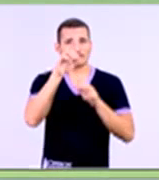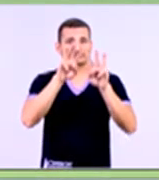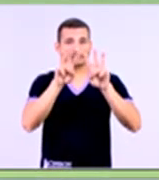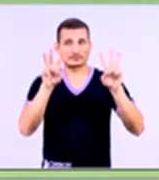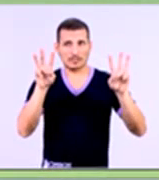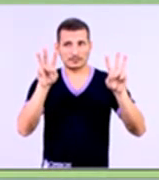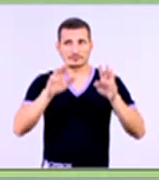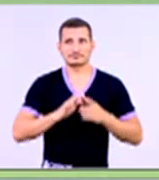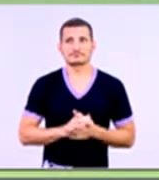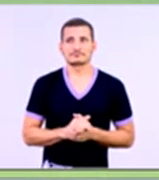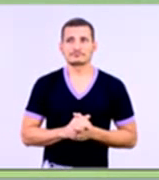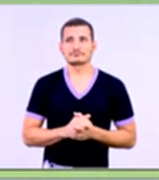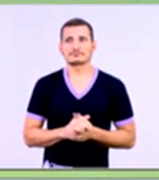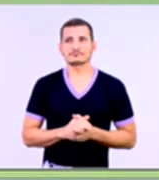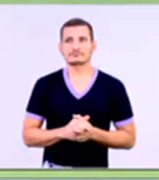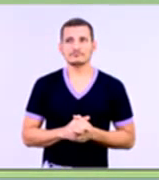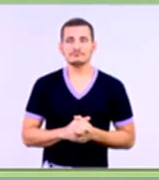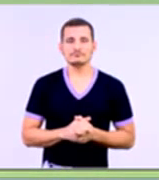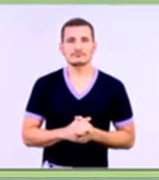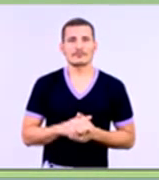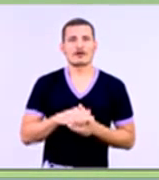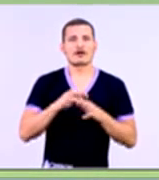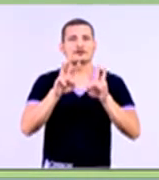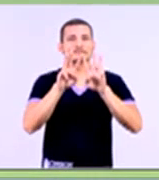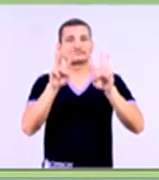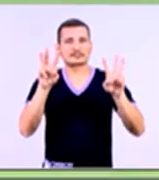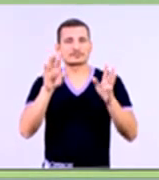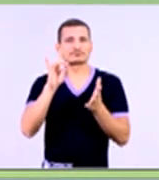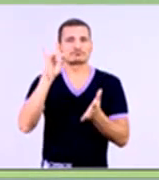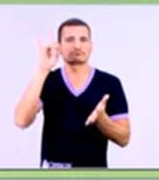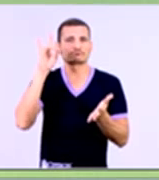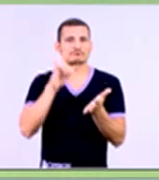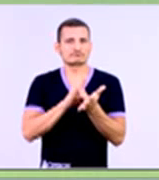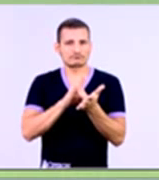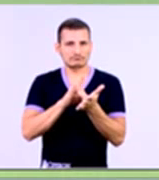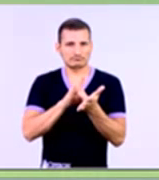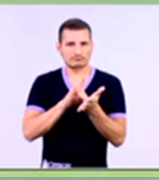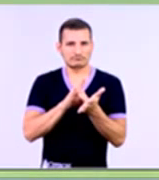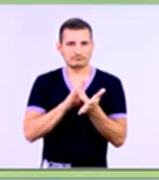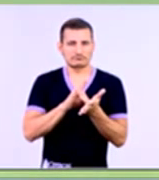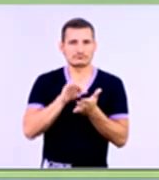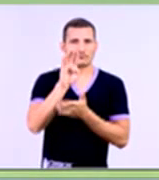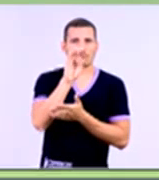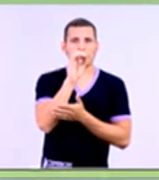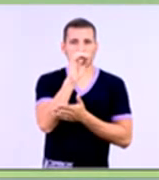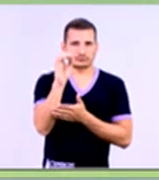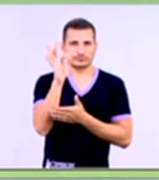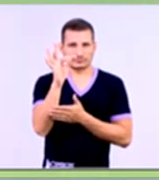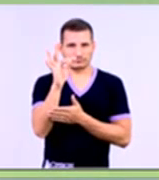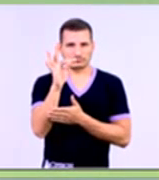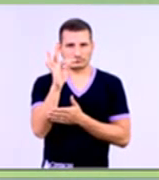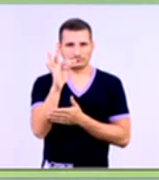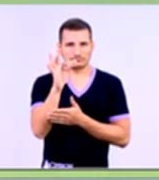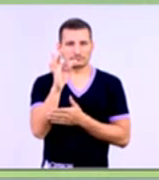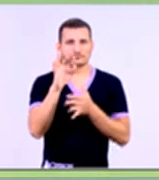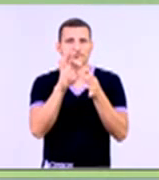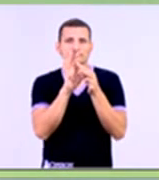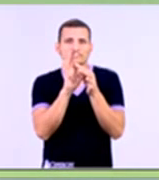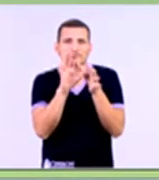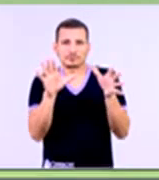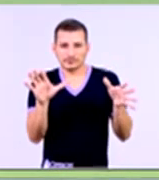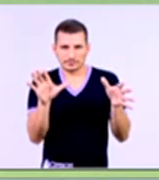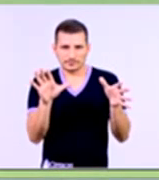embaixo é o site oficial em que o Bootstrap ele é